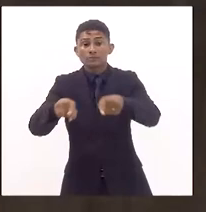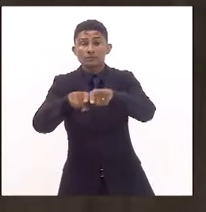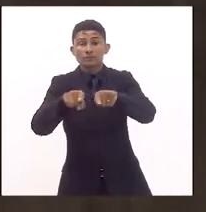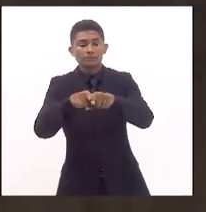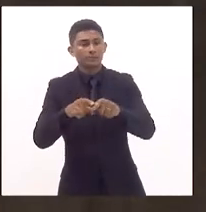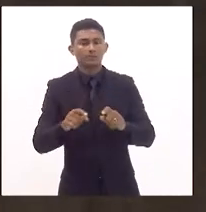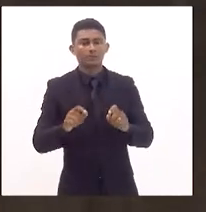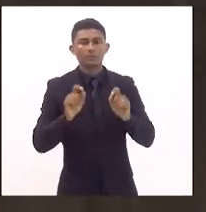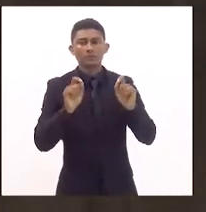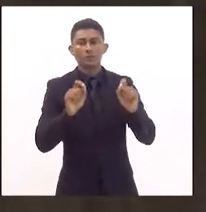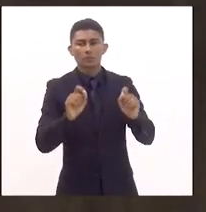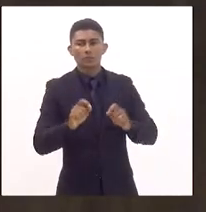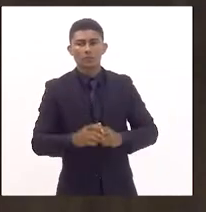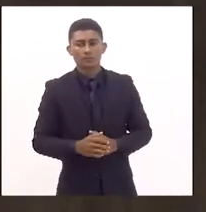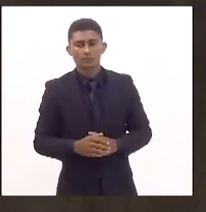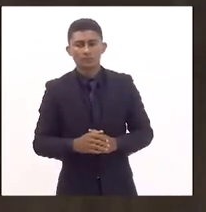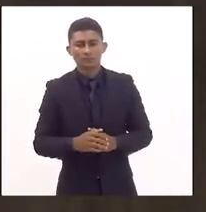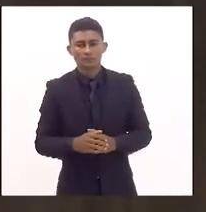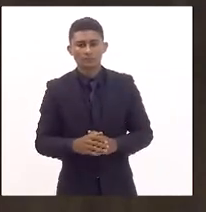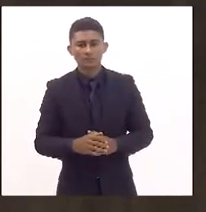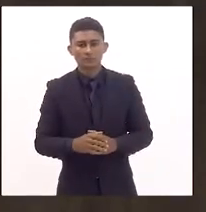de